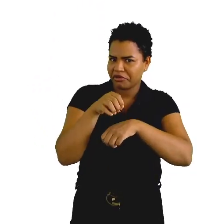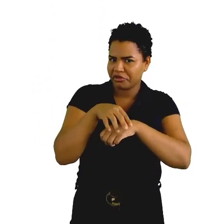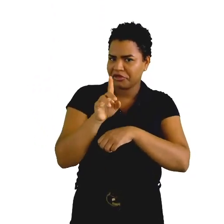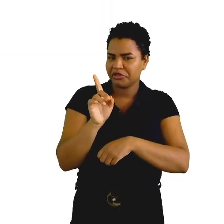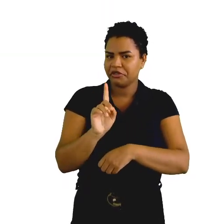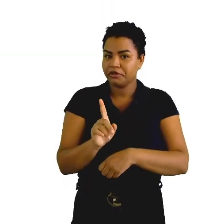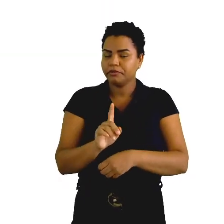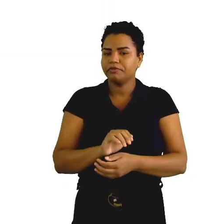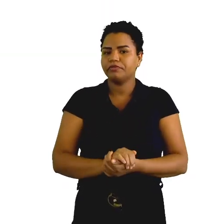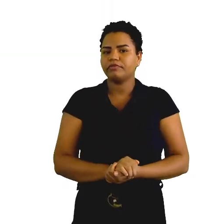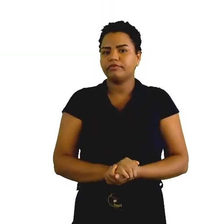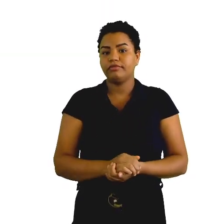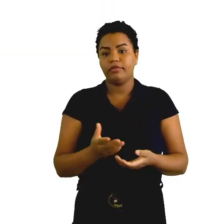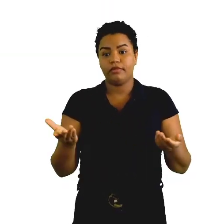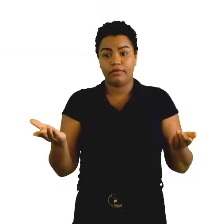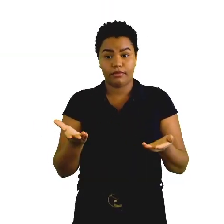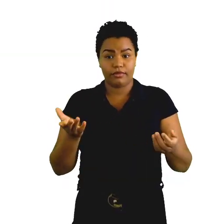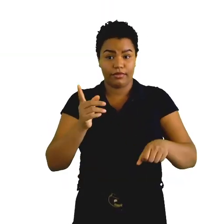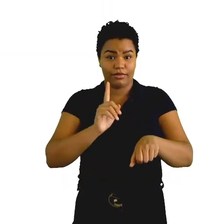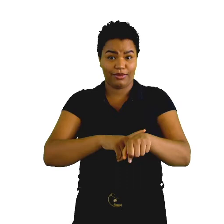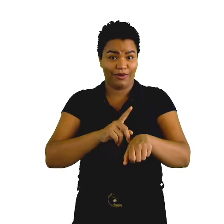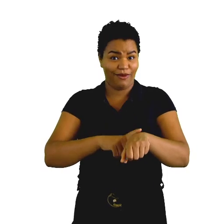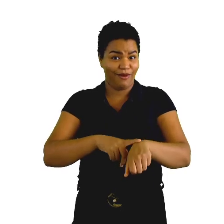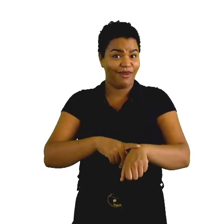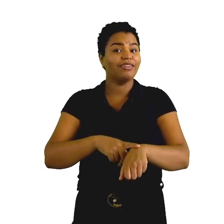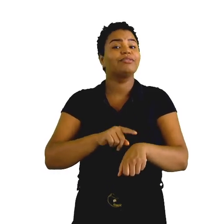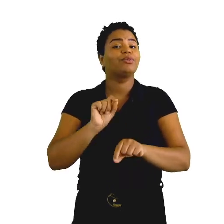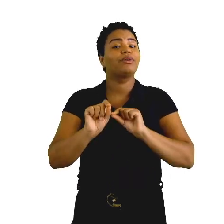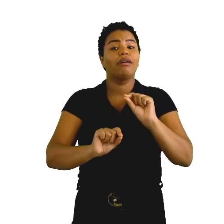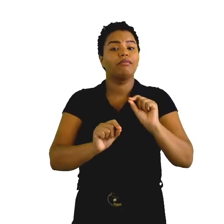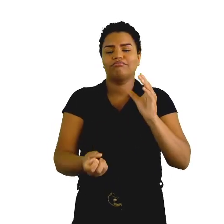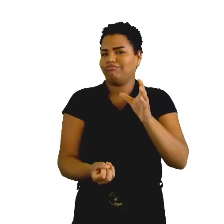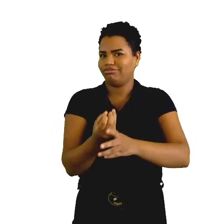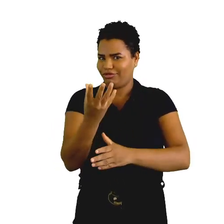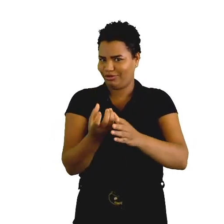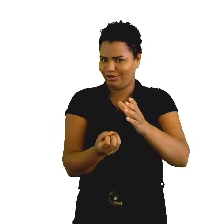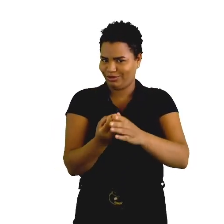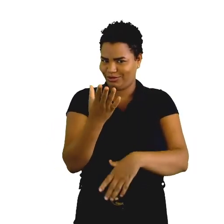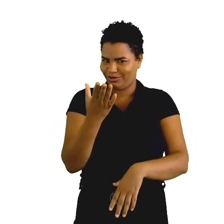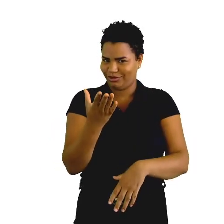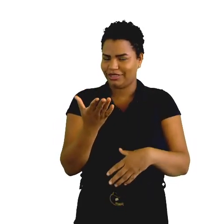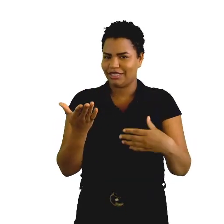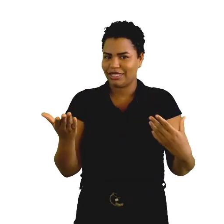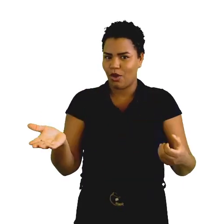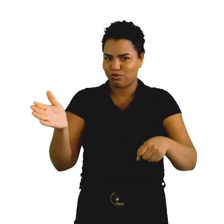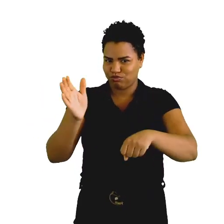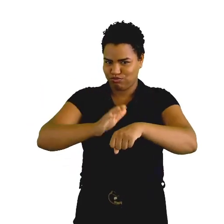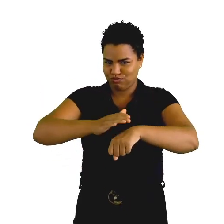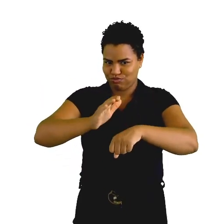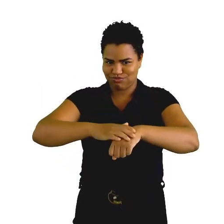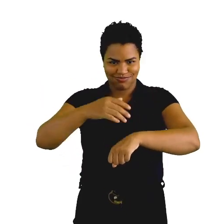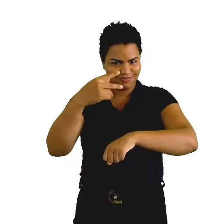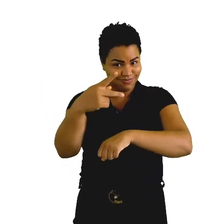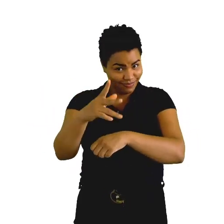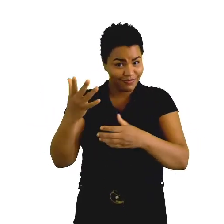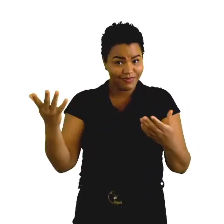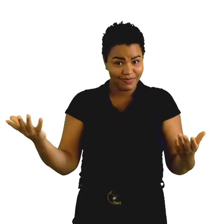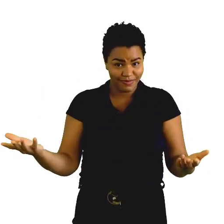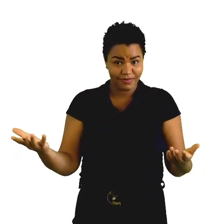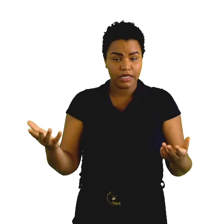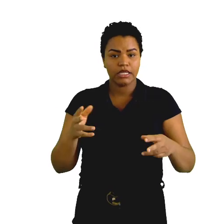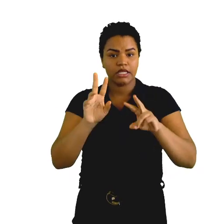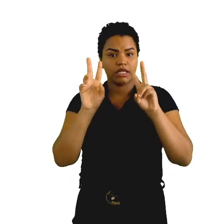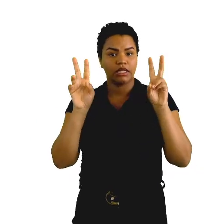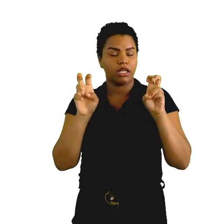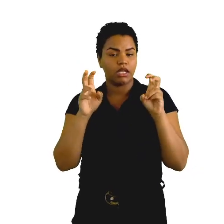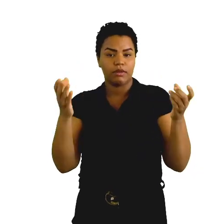e agora é hora de produzir. É o momento que você vai ter para a sua produção. E o tema da nossa